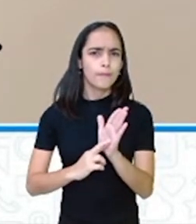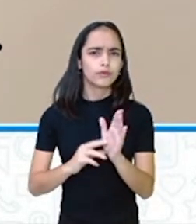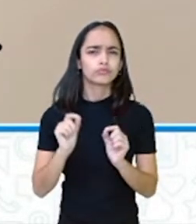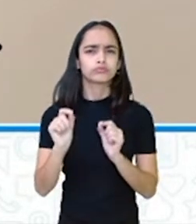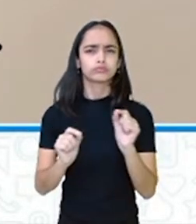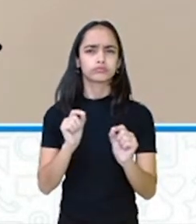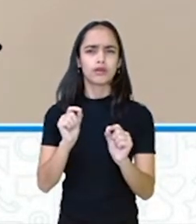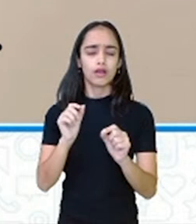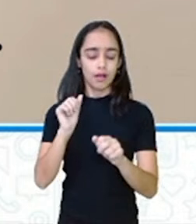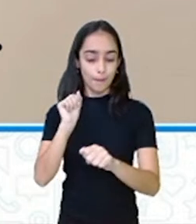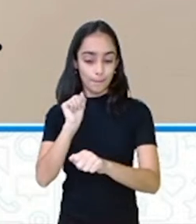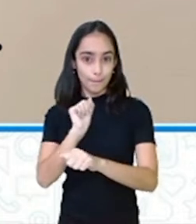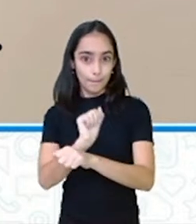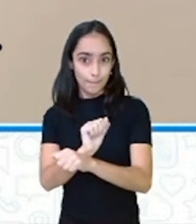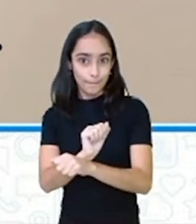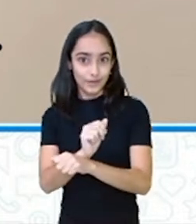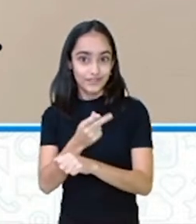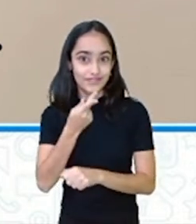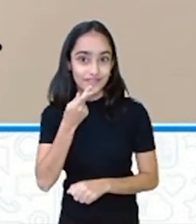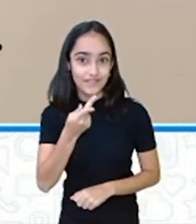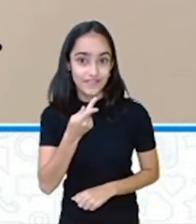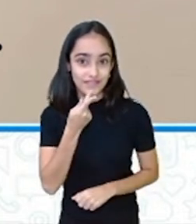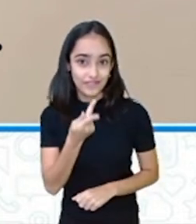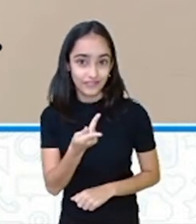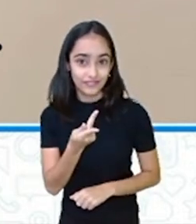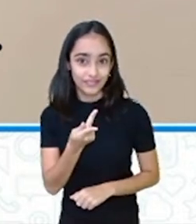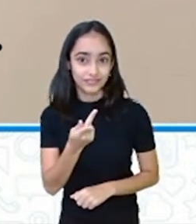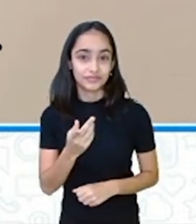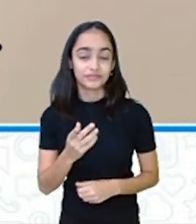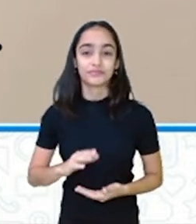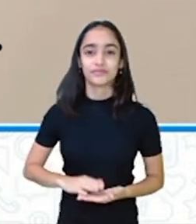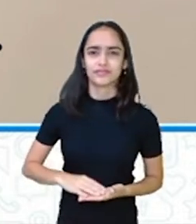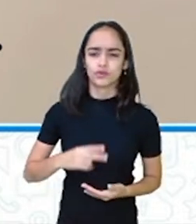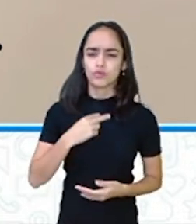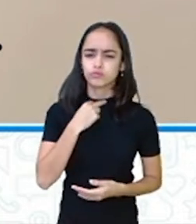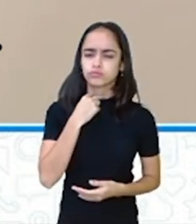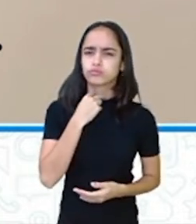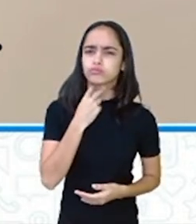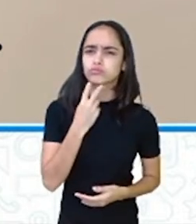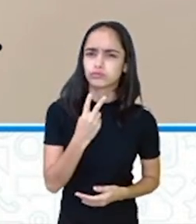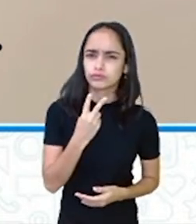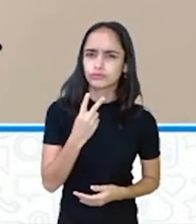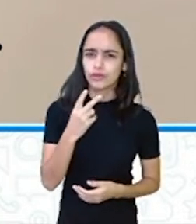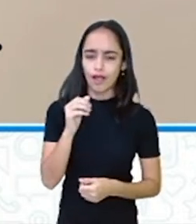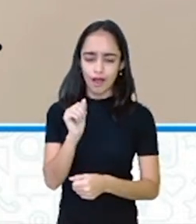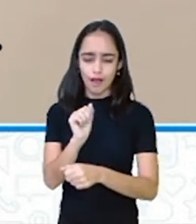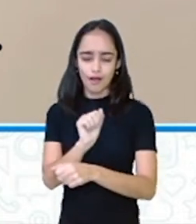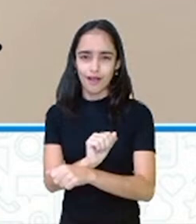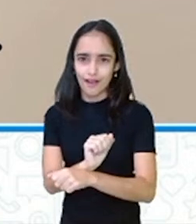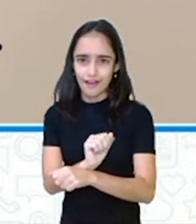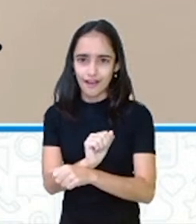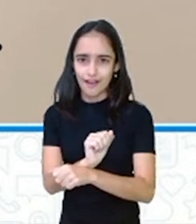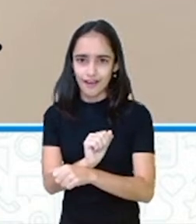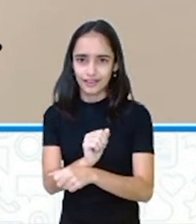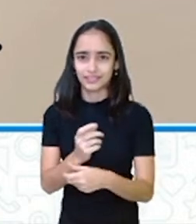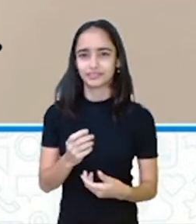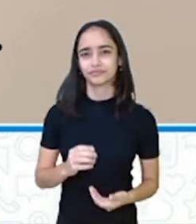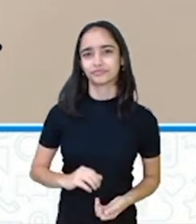na fala. É a entonação da voz, reproduzindo-os